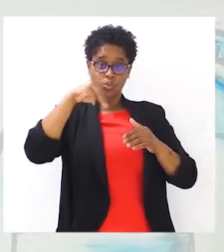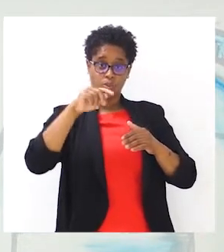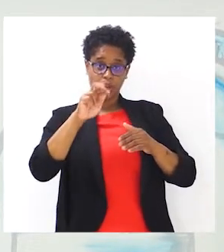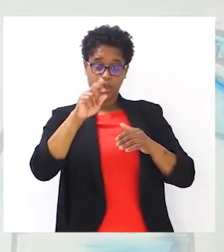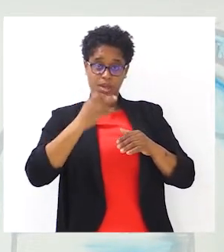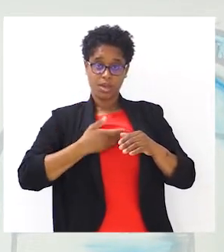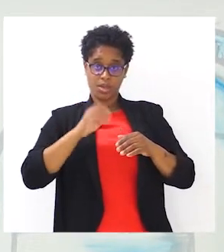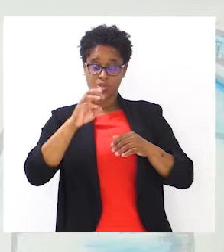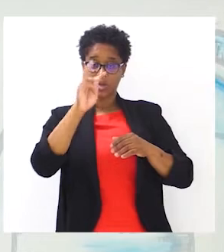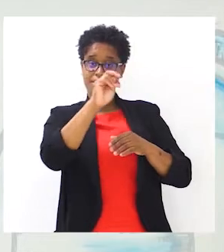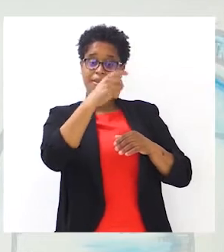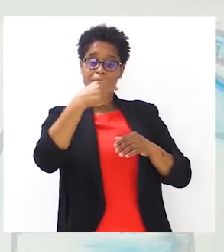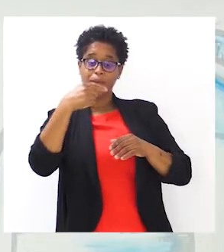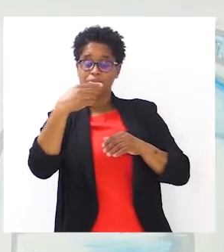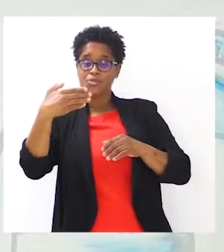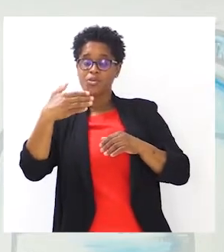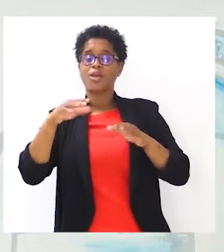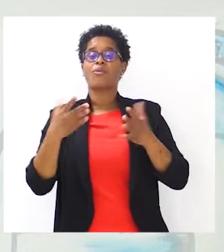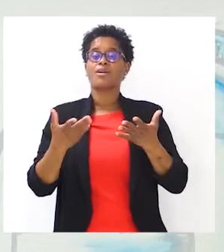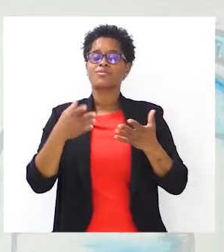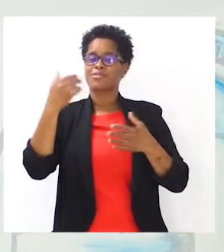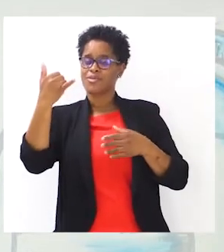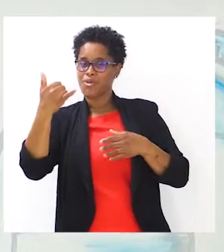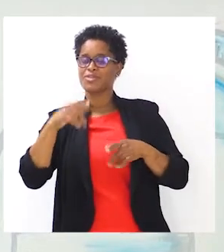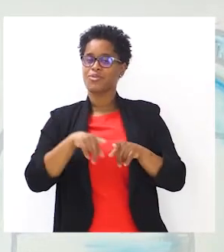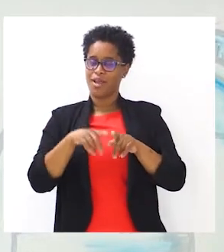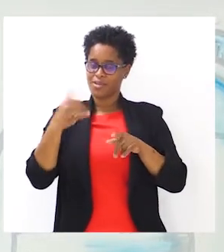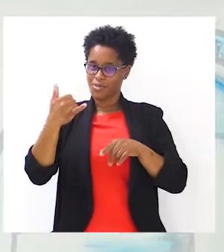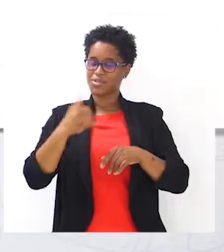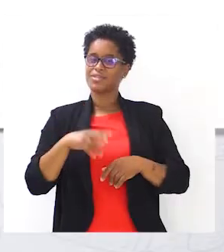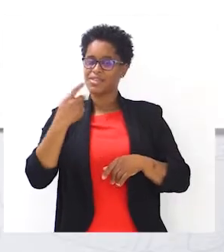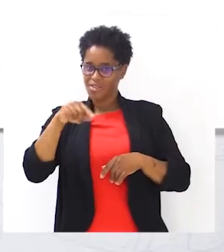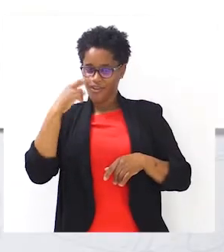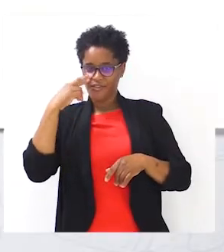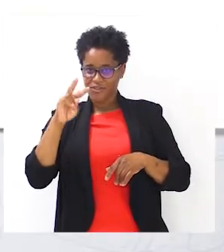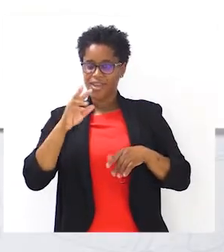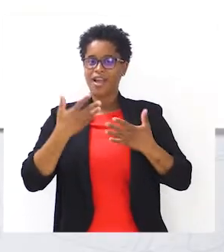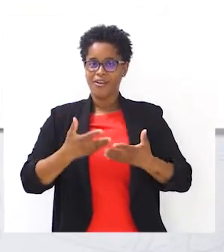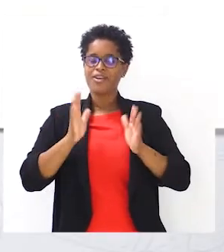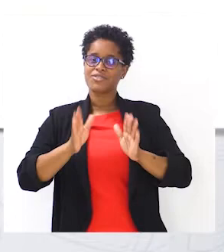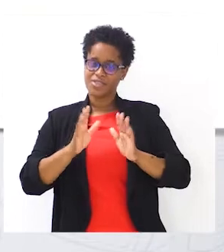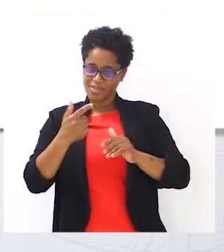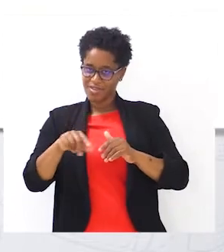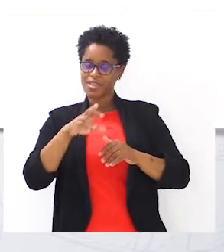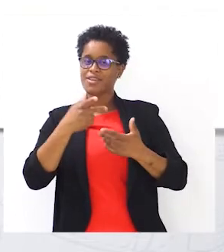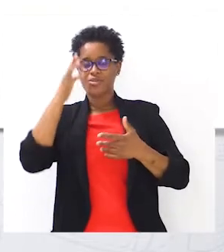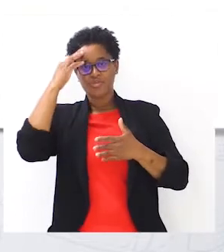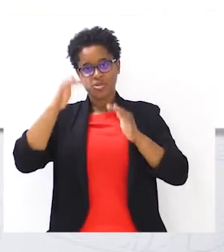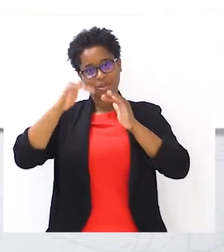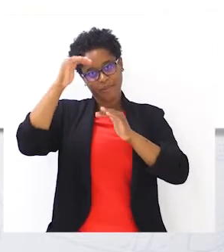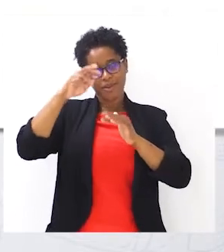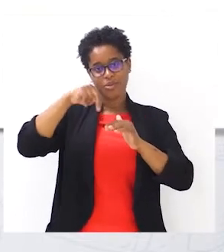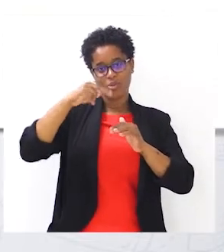3 menos 1. Quanto é que deu? 2. Estão a ver? Agora já temos o